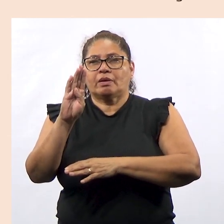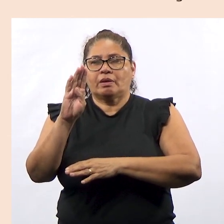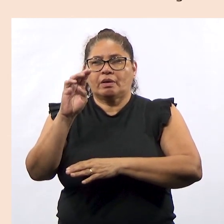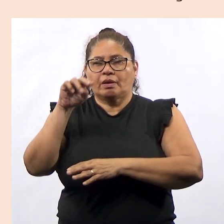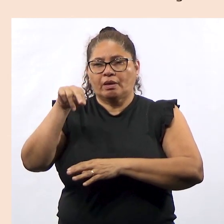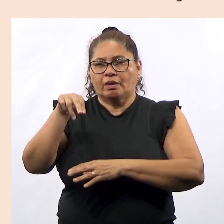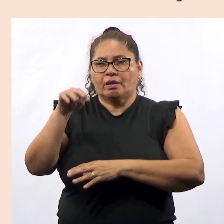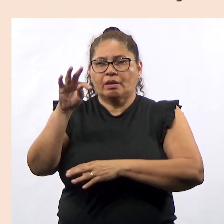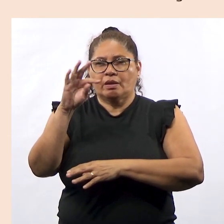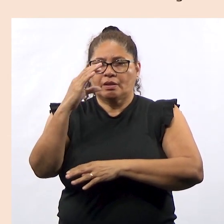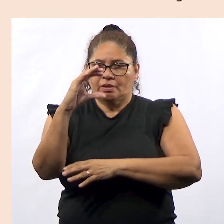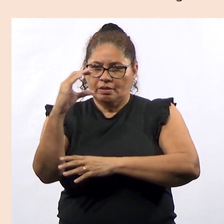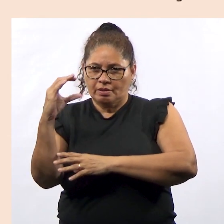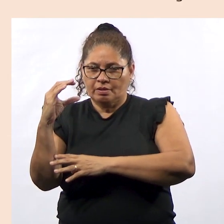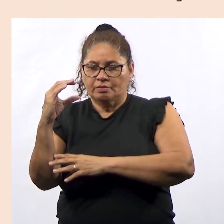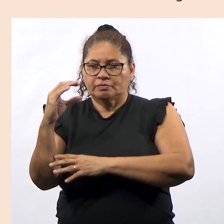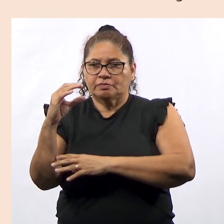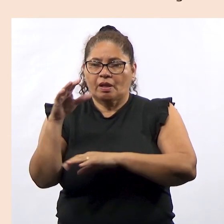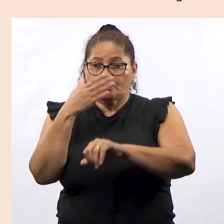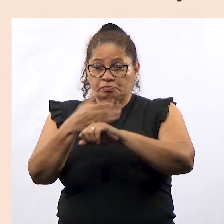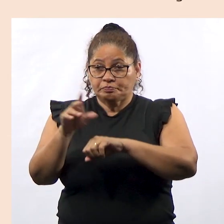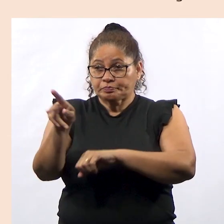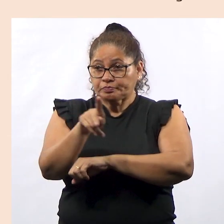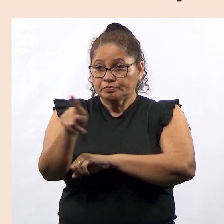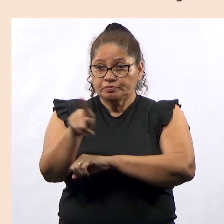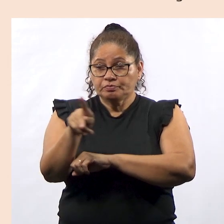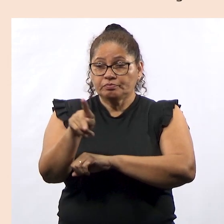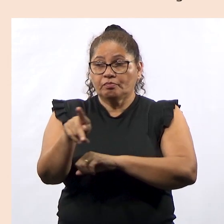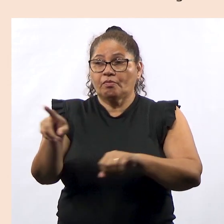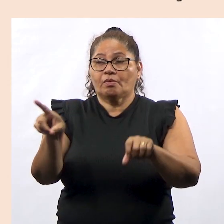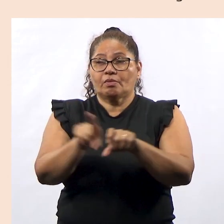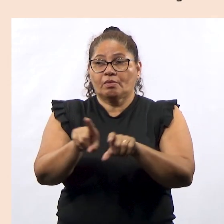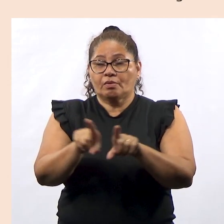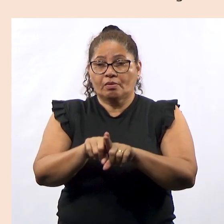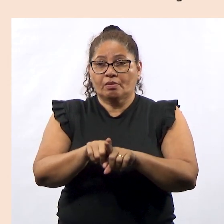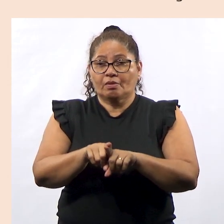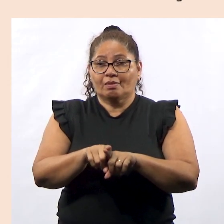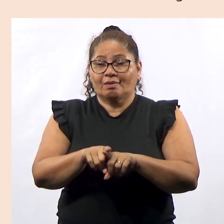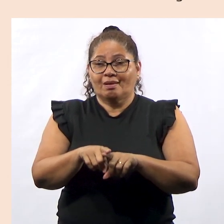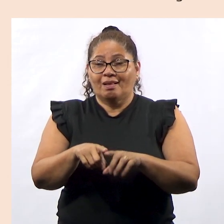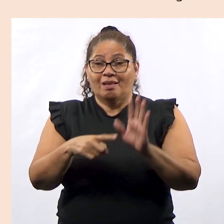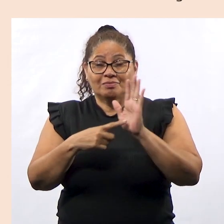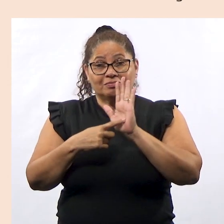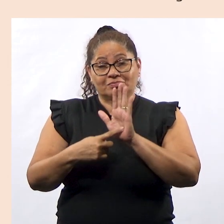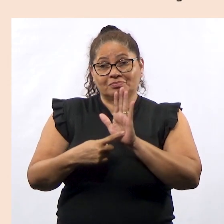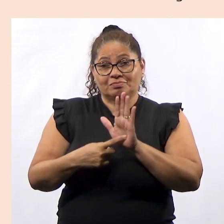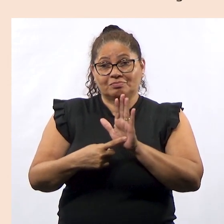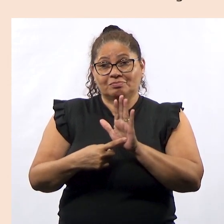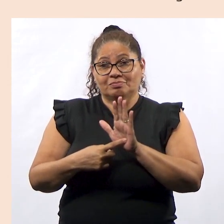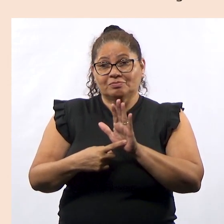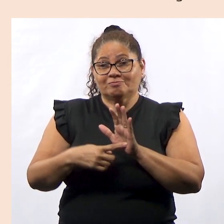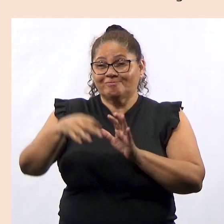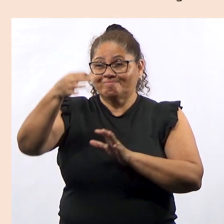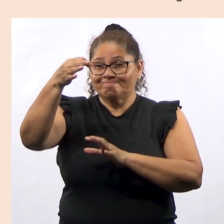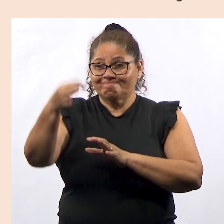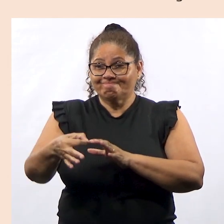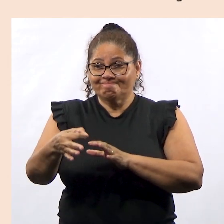e quando chega na prática do professor, essa prática expressa aquilo que foi